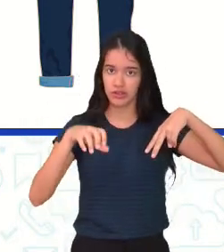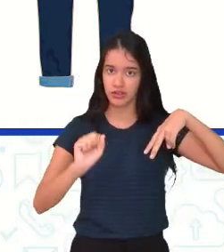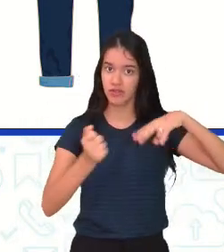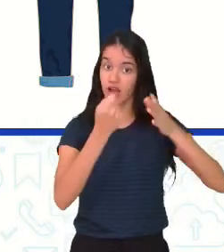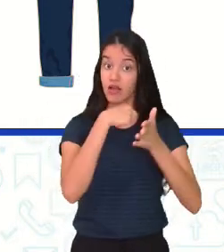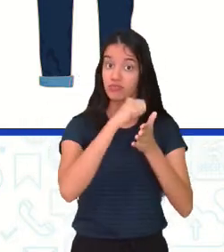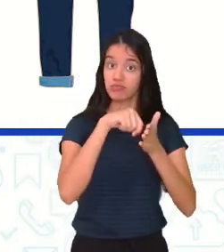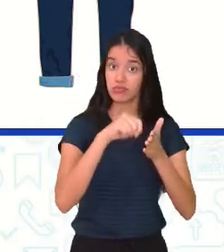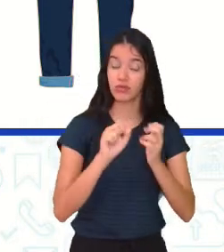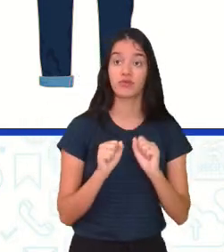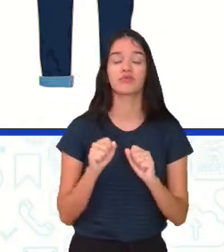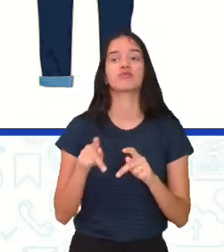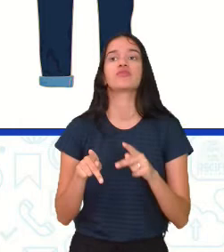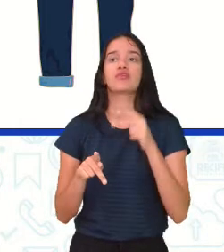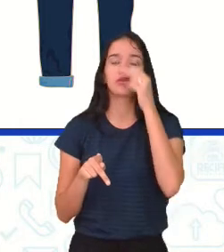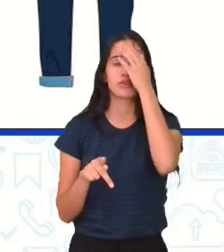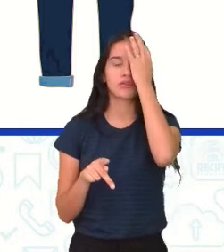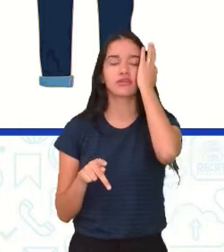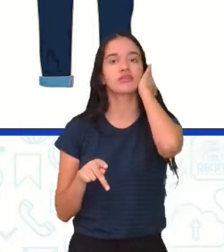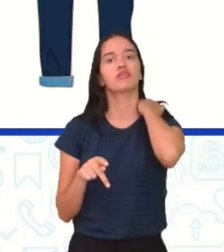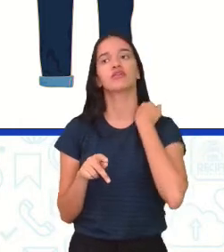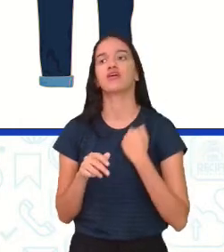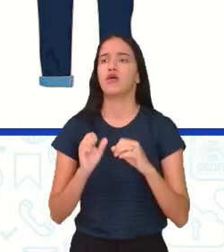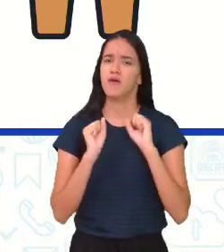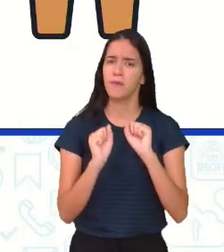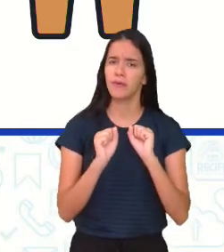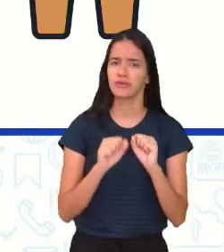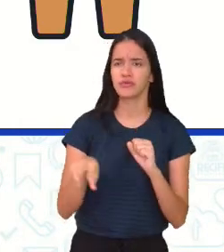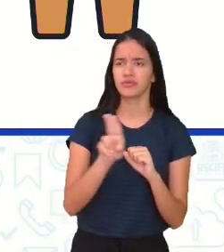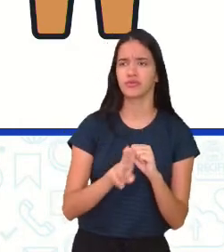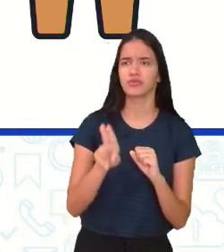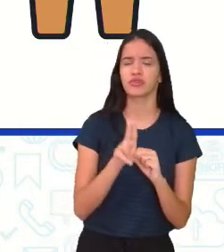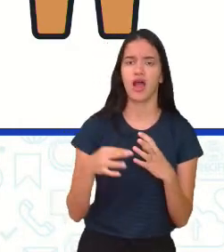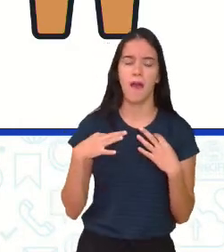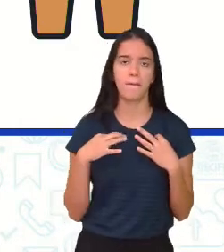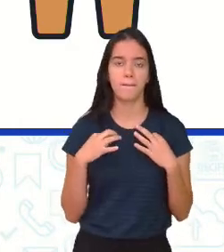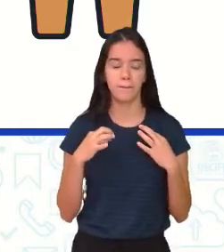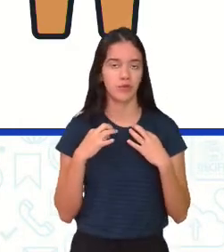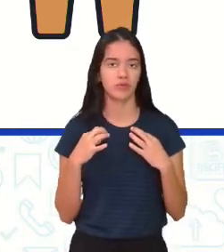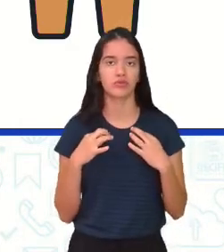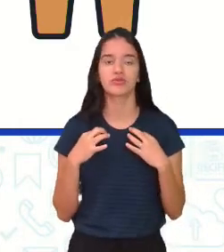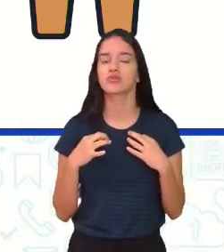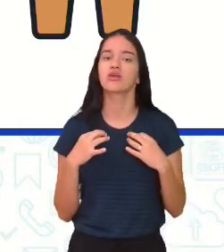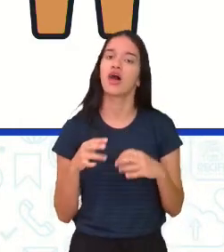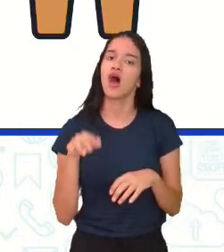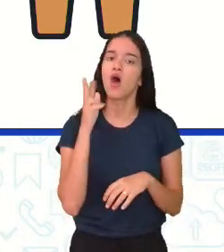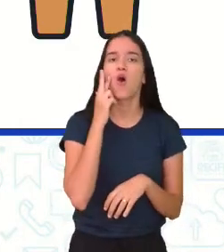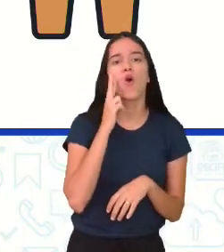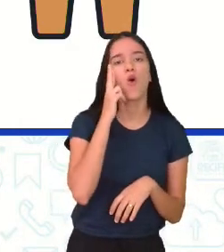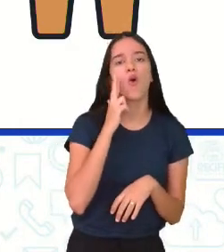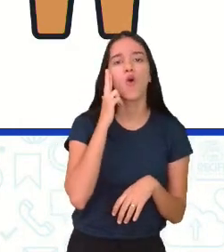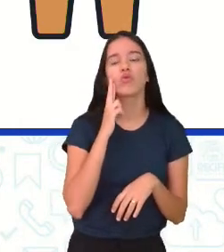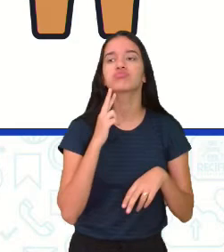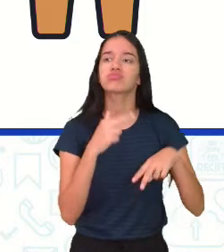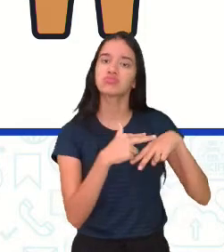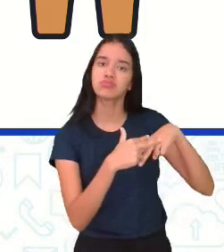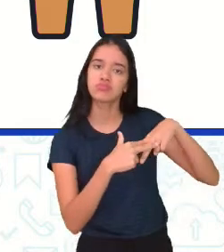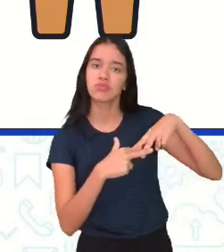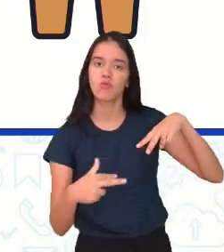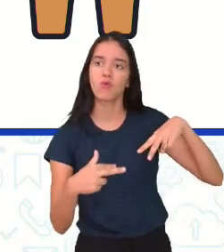anotando, certo? Ela pode usar a blusa rosa com a calça aí de